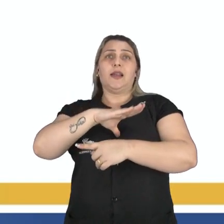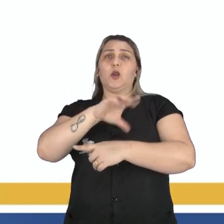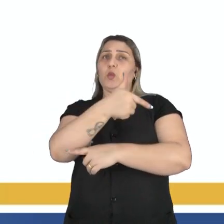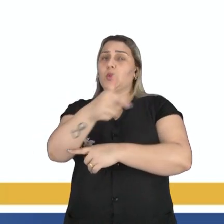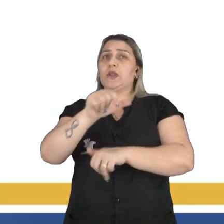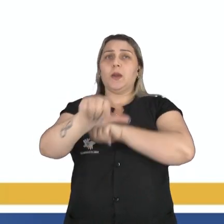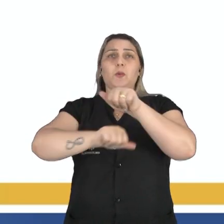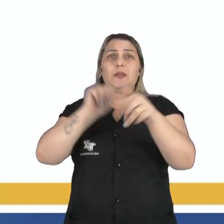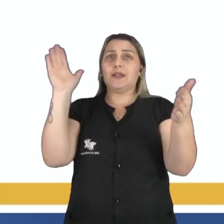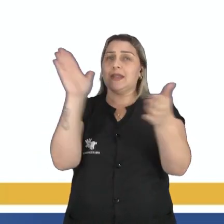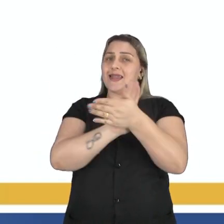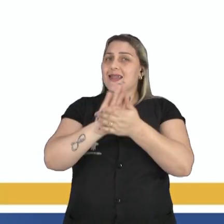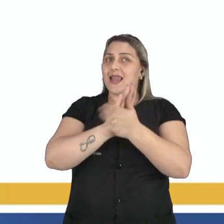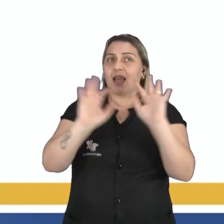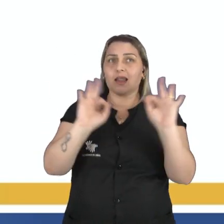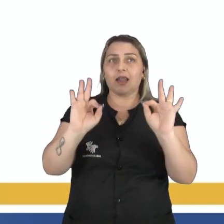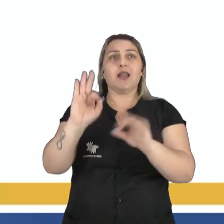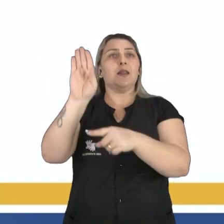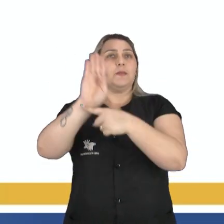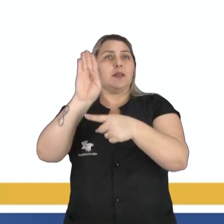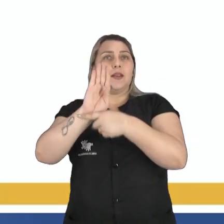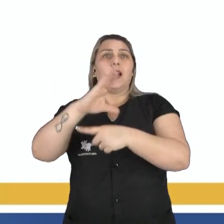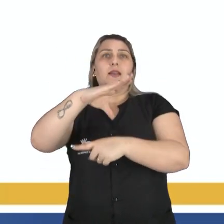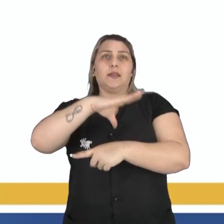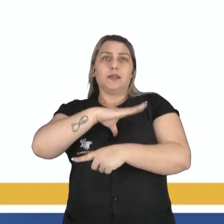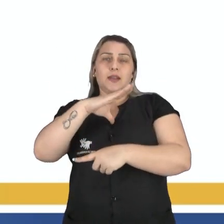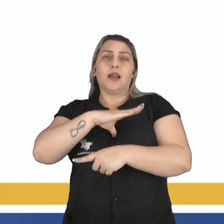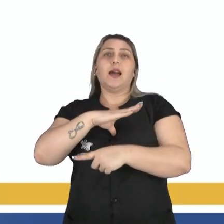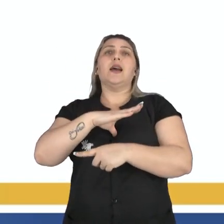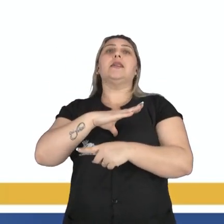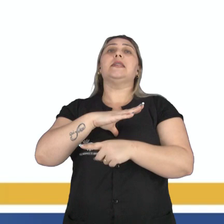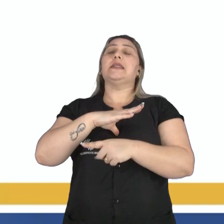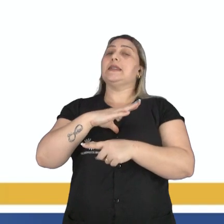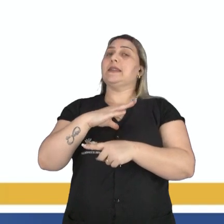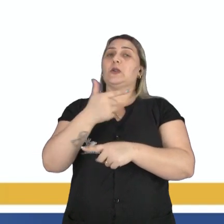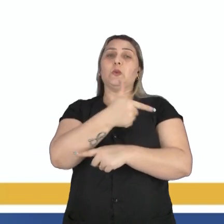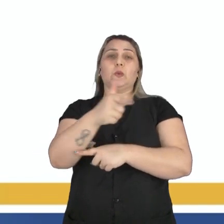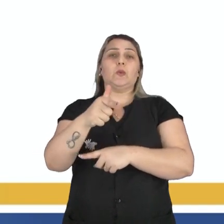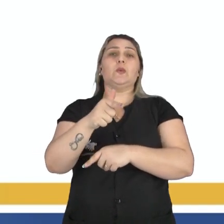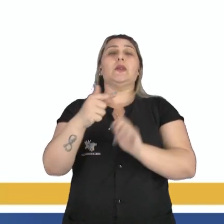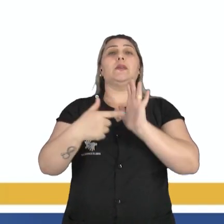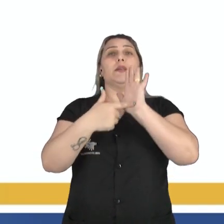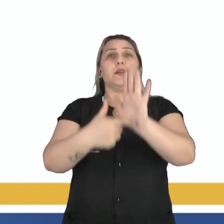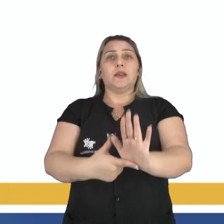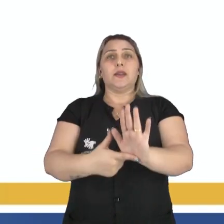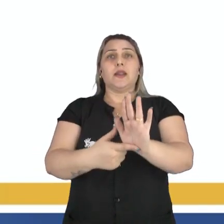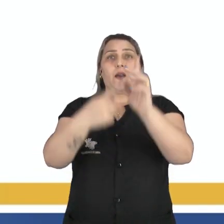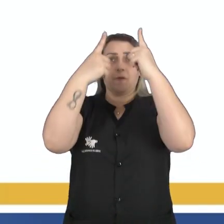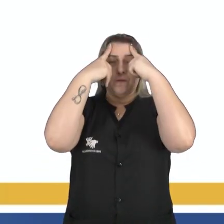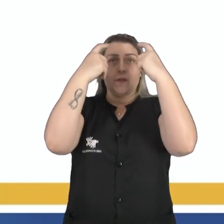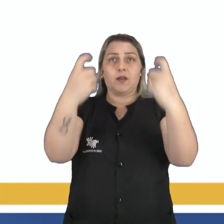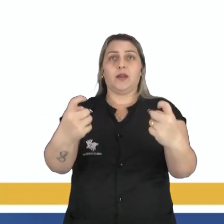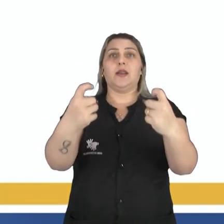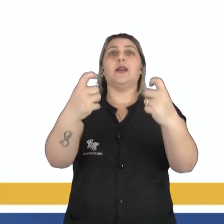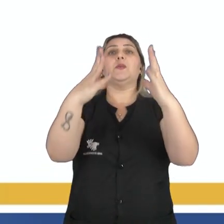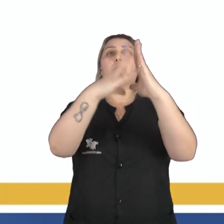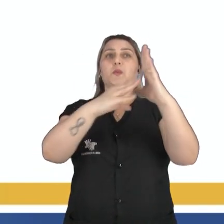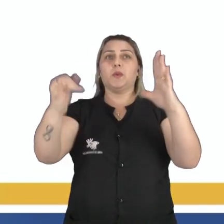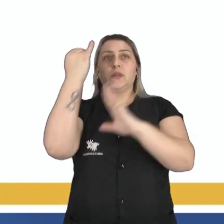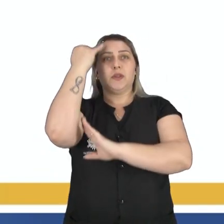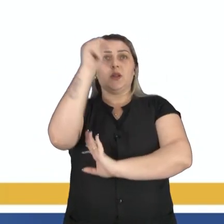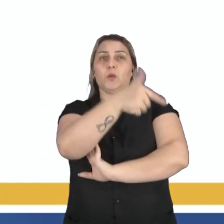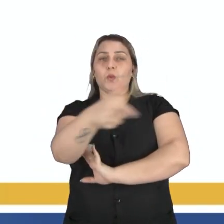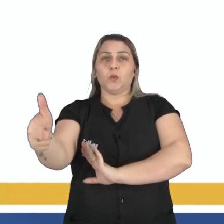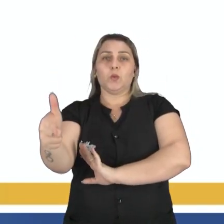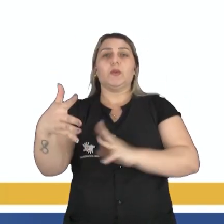não apresentam mudanças ao longo dos anos. Letra B, as cidades, quando não apresentam índices de violência, reflete a ideia que